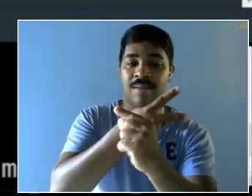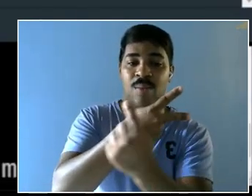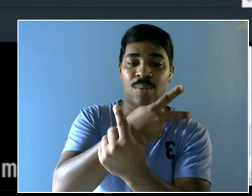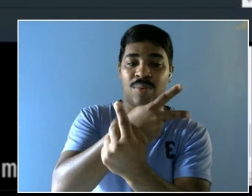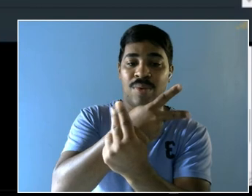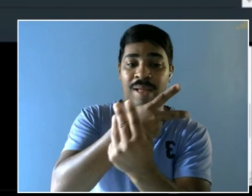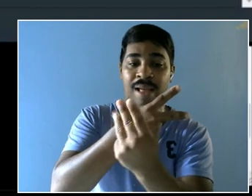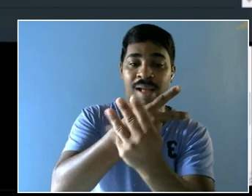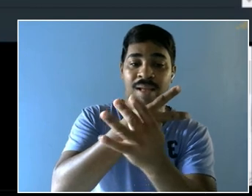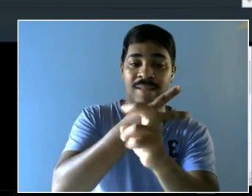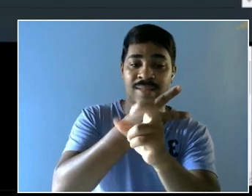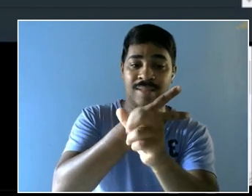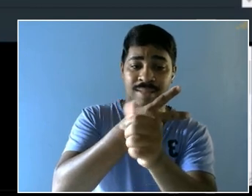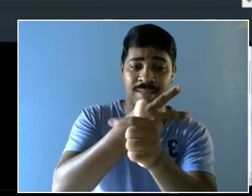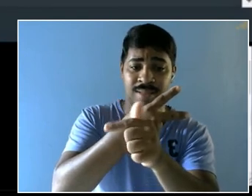Muito bem.